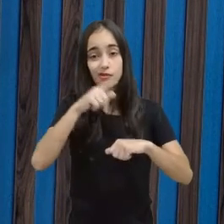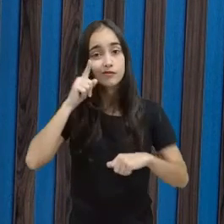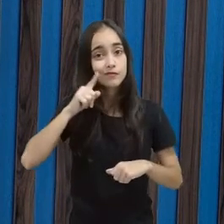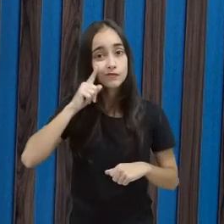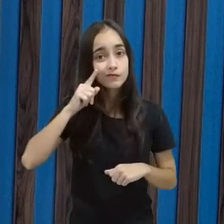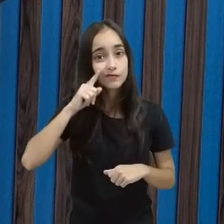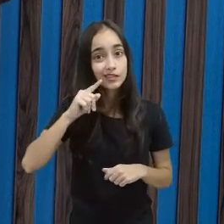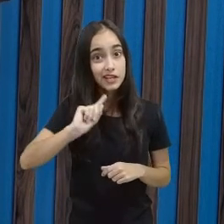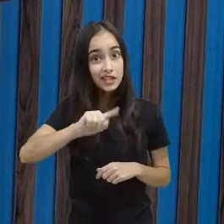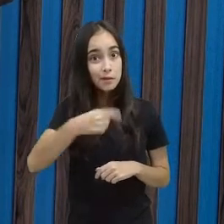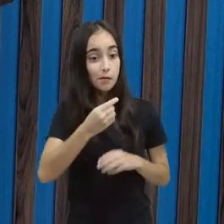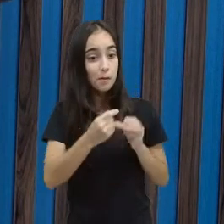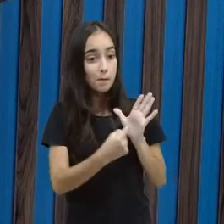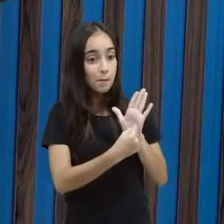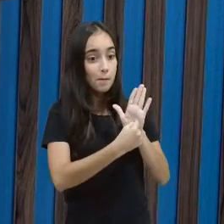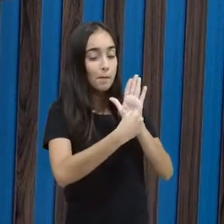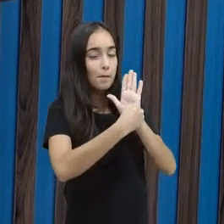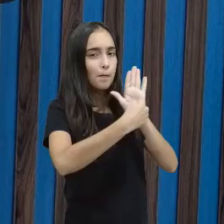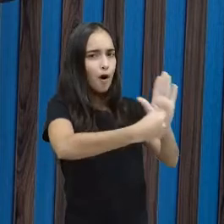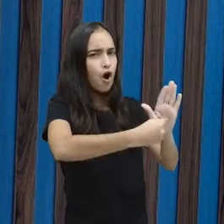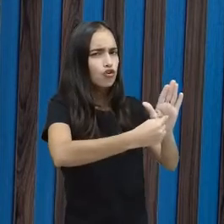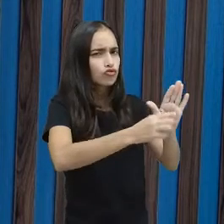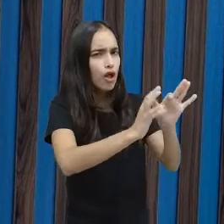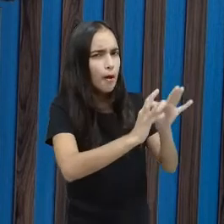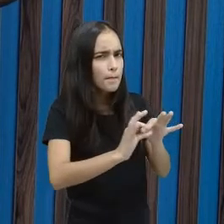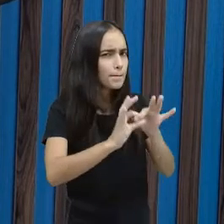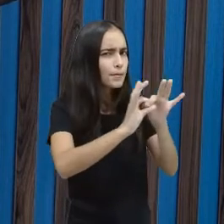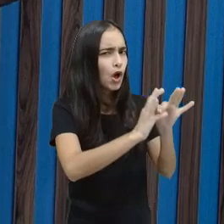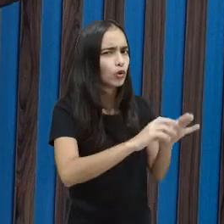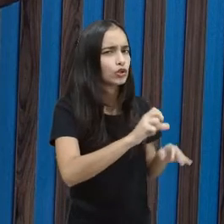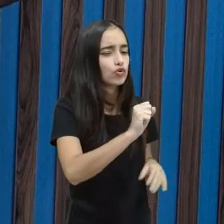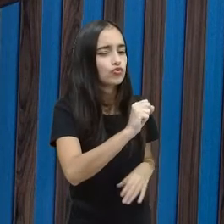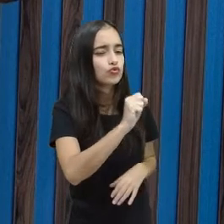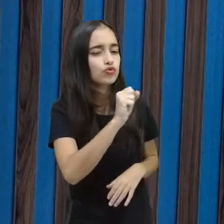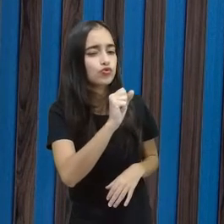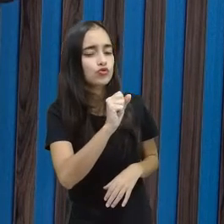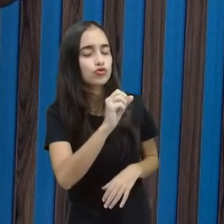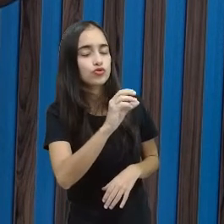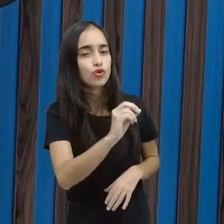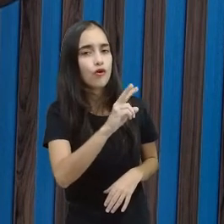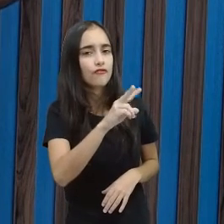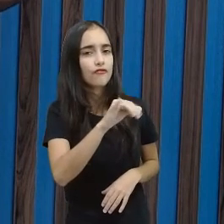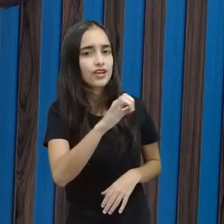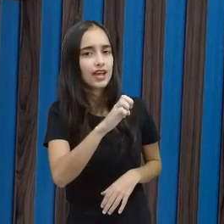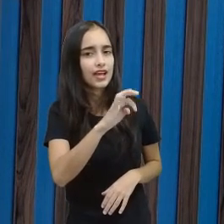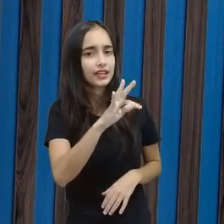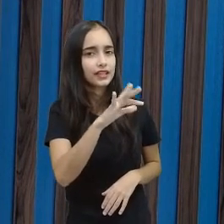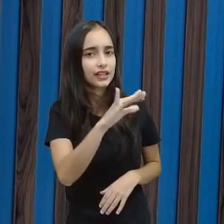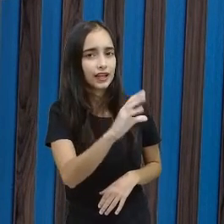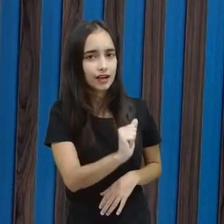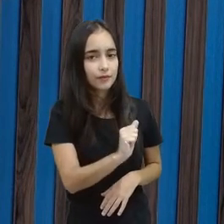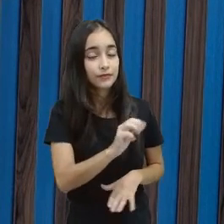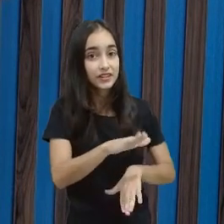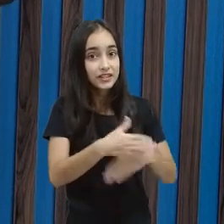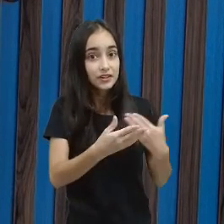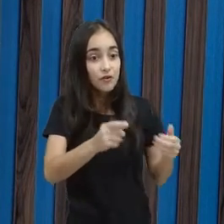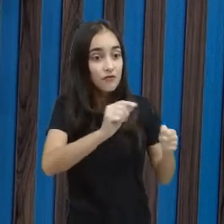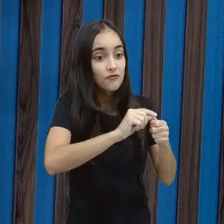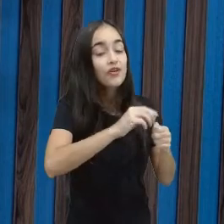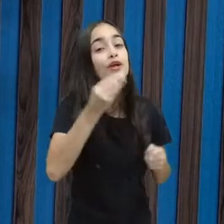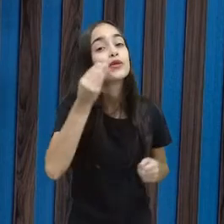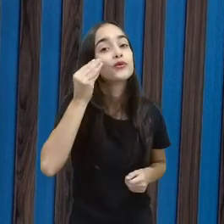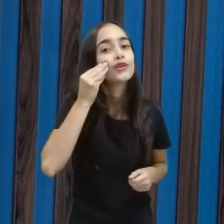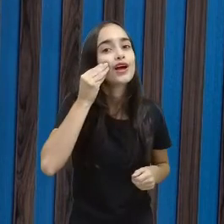os soviéticos, que com seus cientistas pegam ali, desenvolvem uma bomba e fazem um teste. Quando eles fazem o teste, a